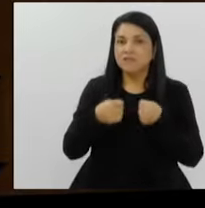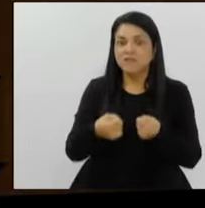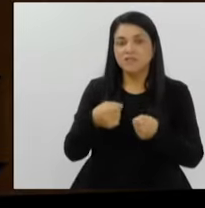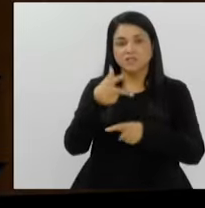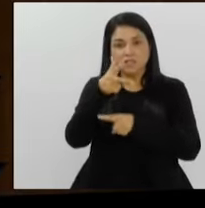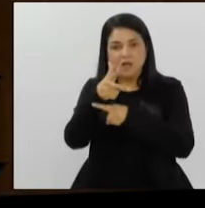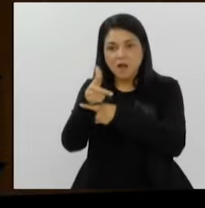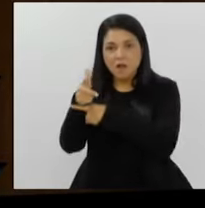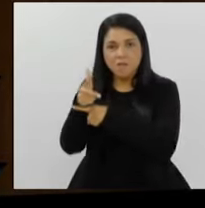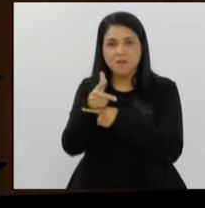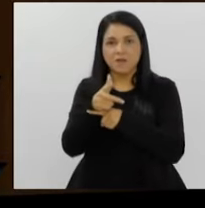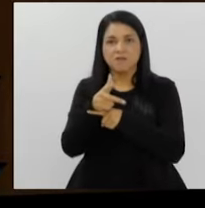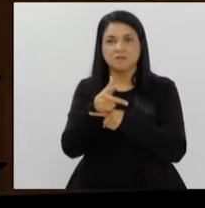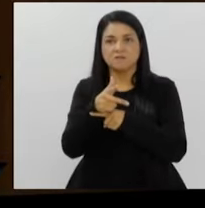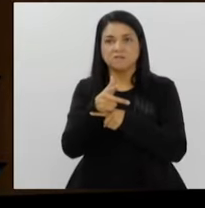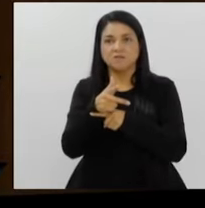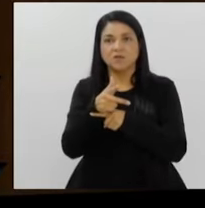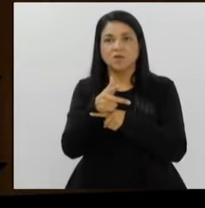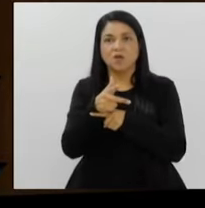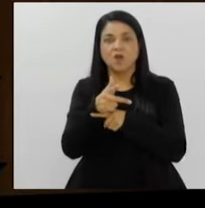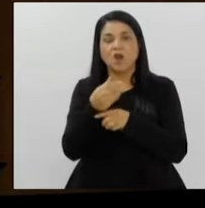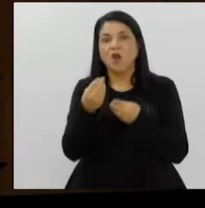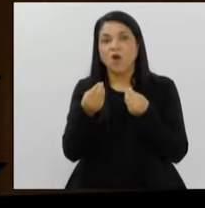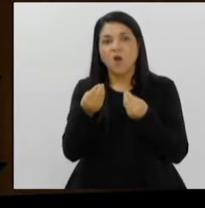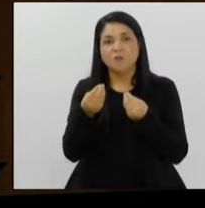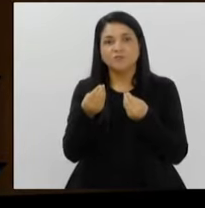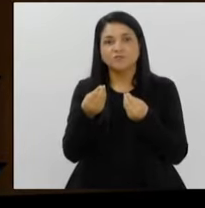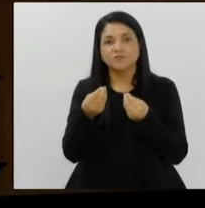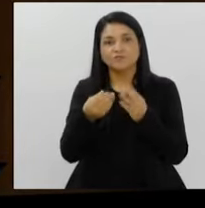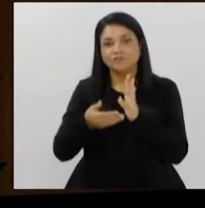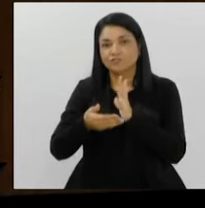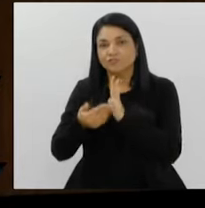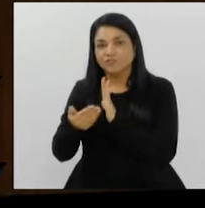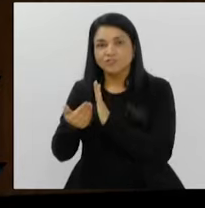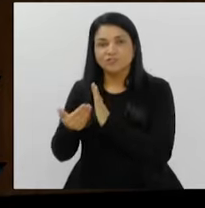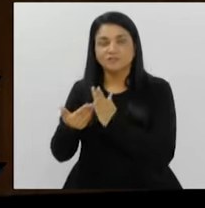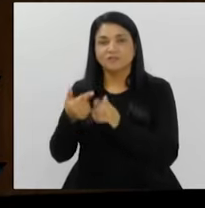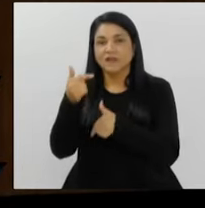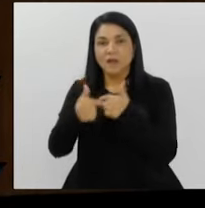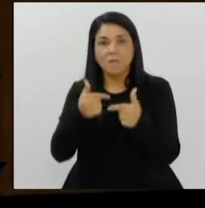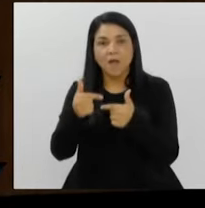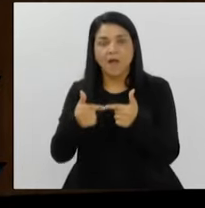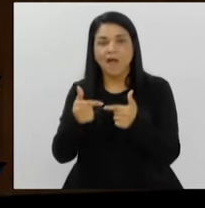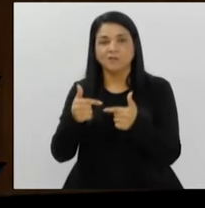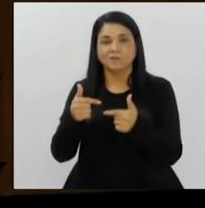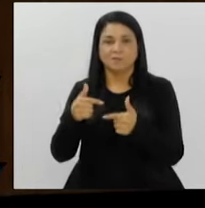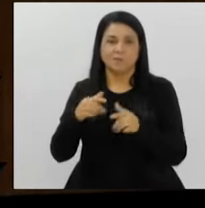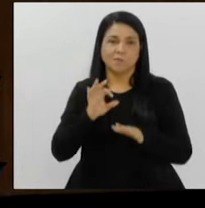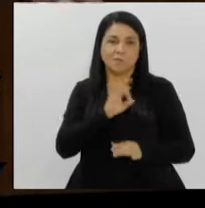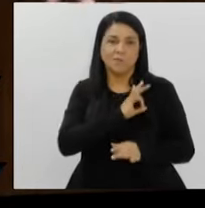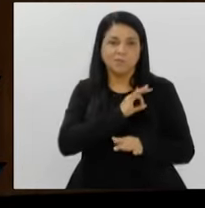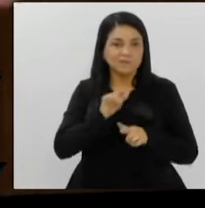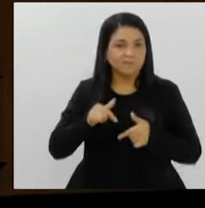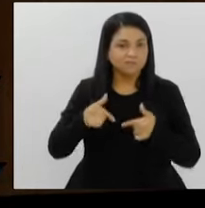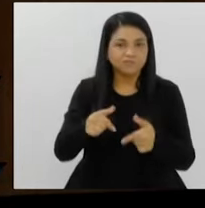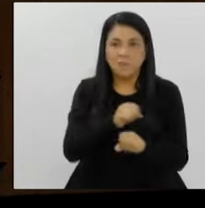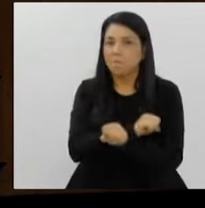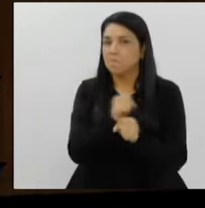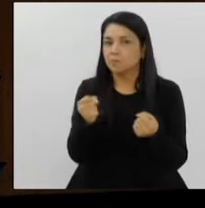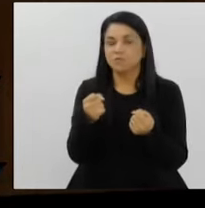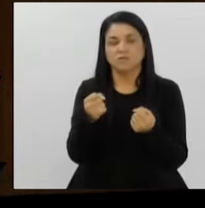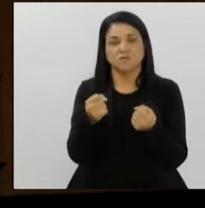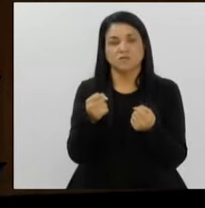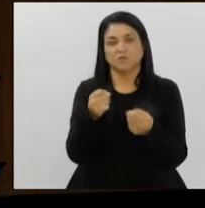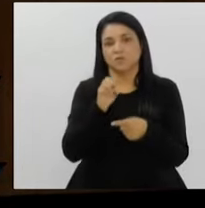operações, tirando o trabalho da polícia. Não dá para, não tem como trabalhar no Rio de Janeiro e no